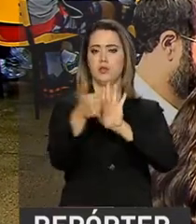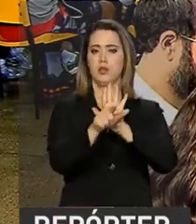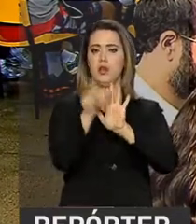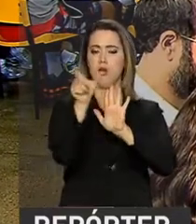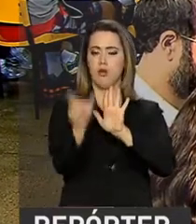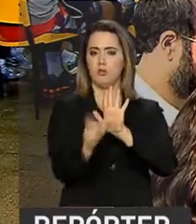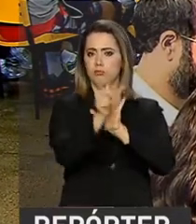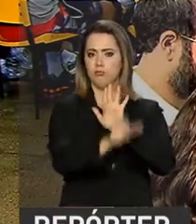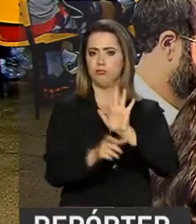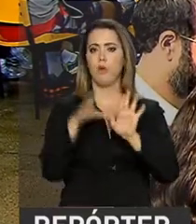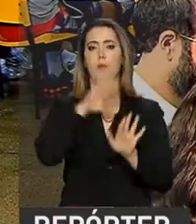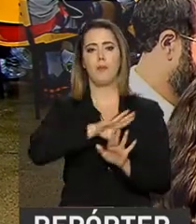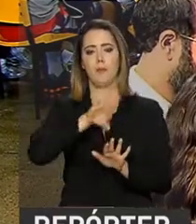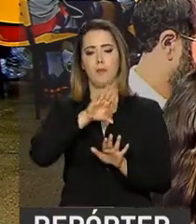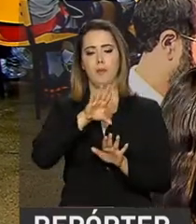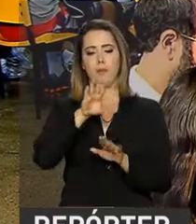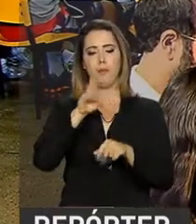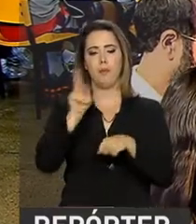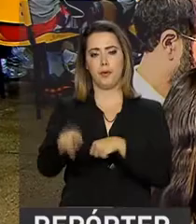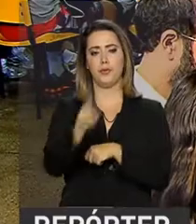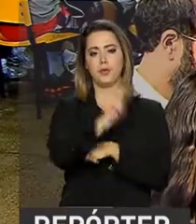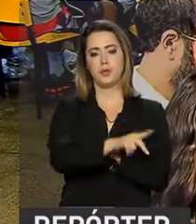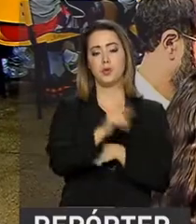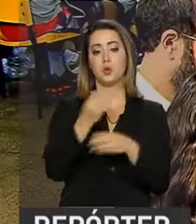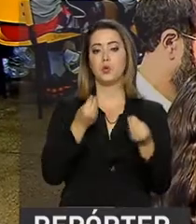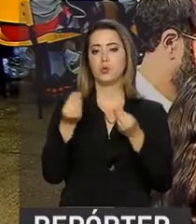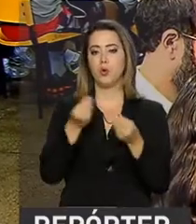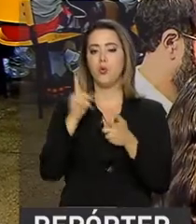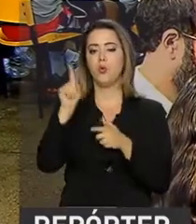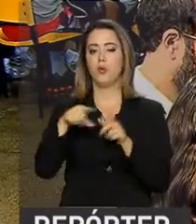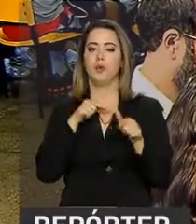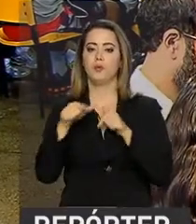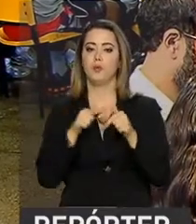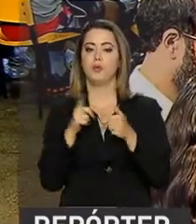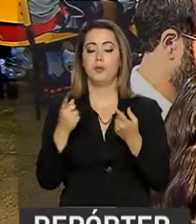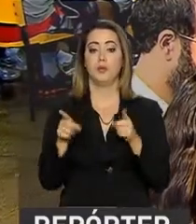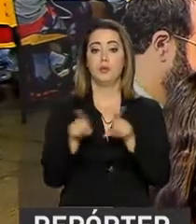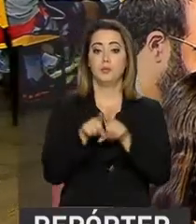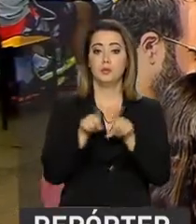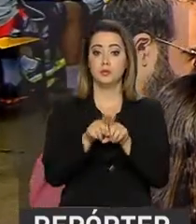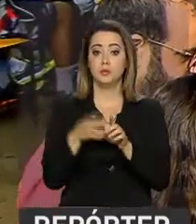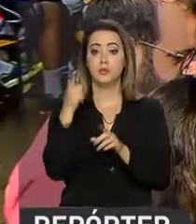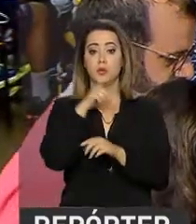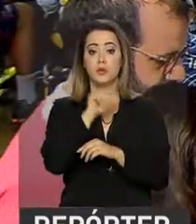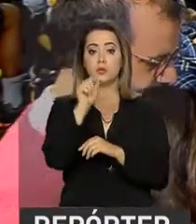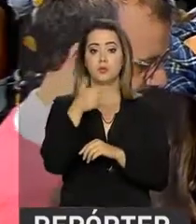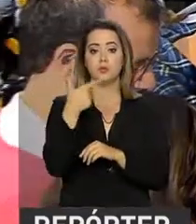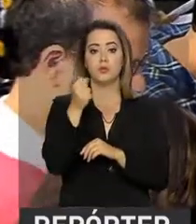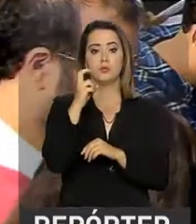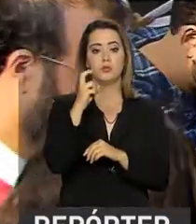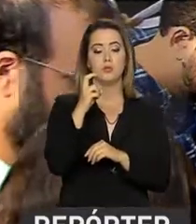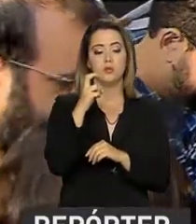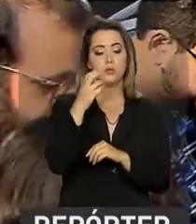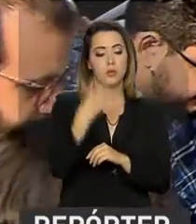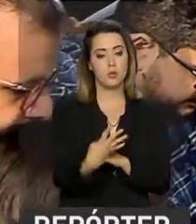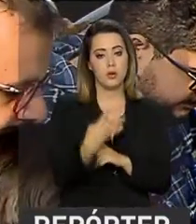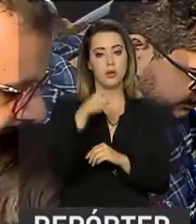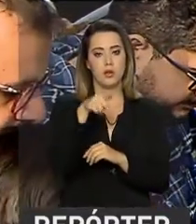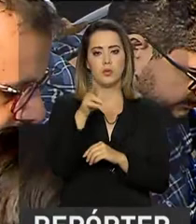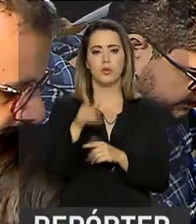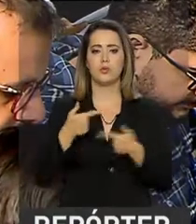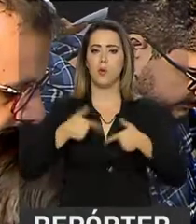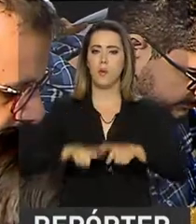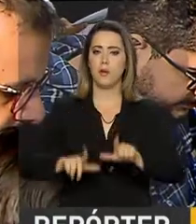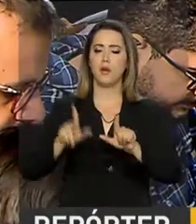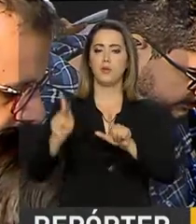a iniciativa com os bons resultados o projeto também conquistou em 2014 o prêmio professores